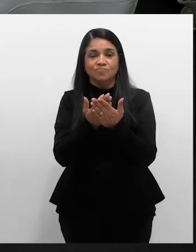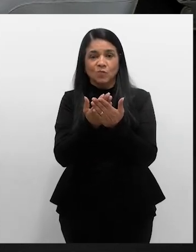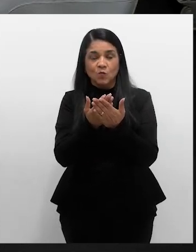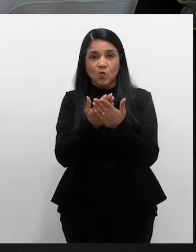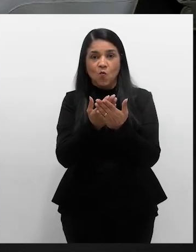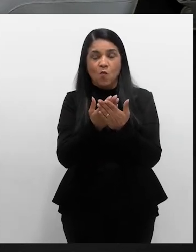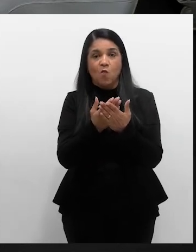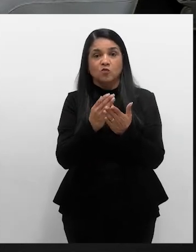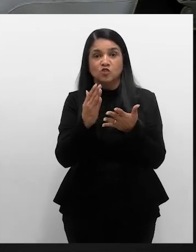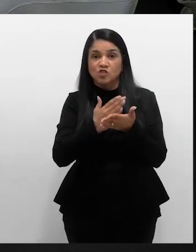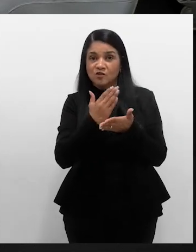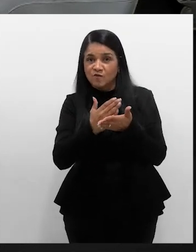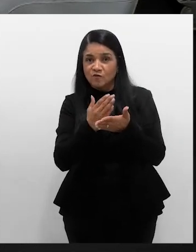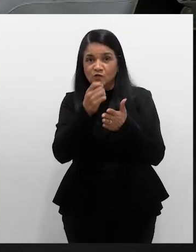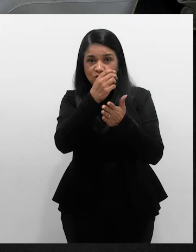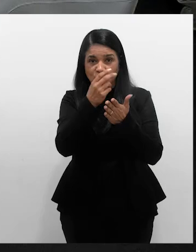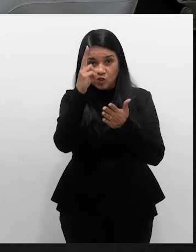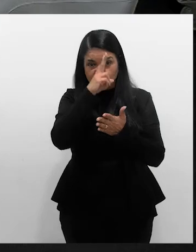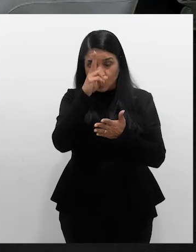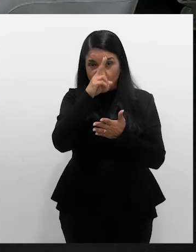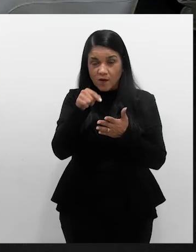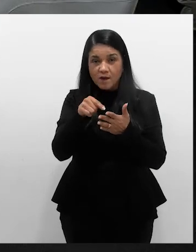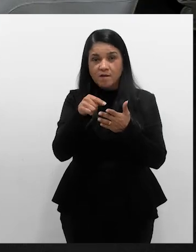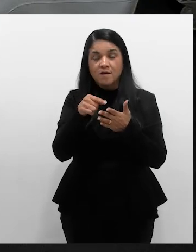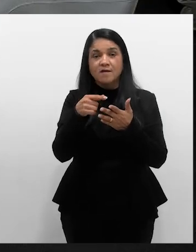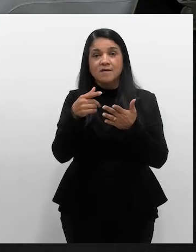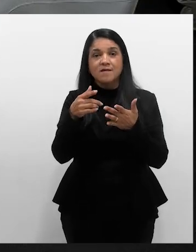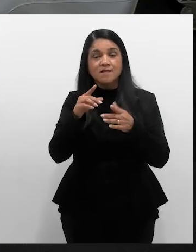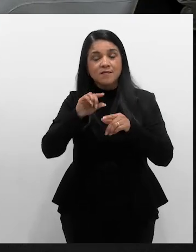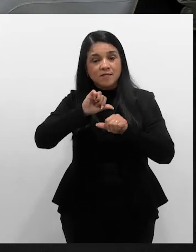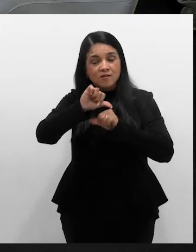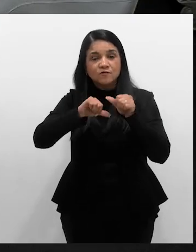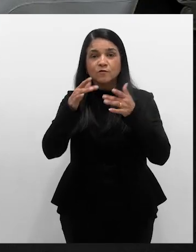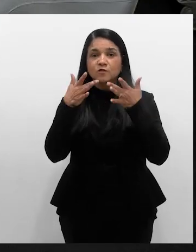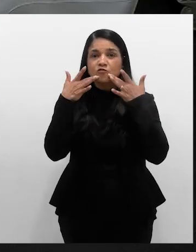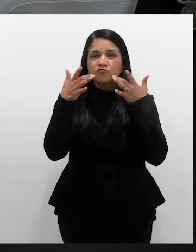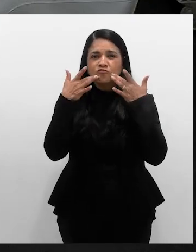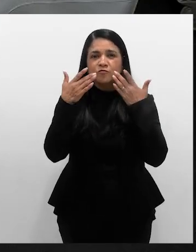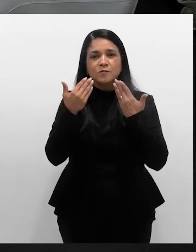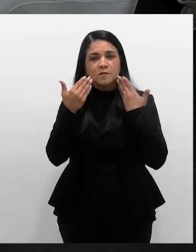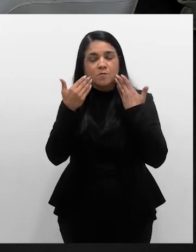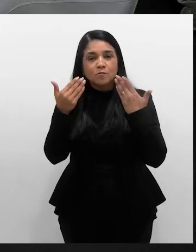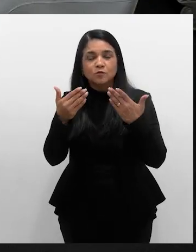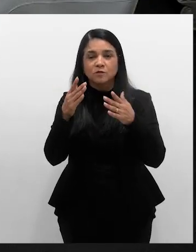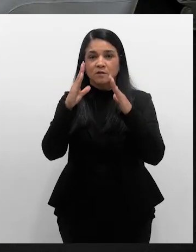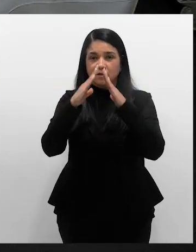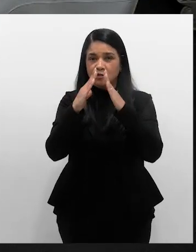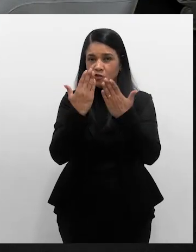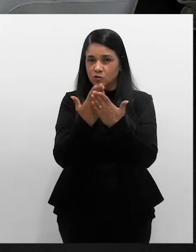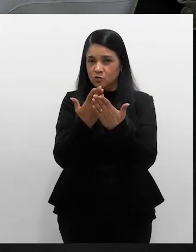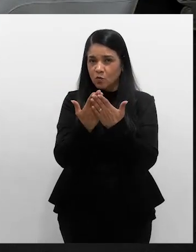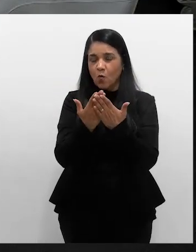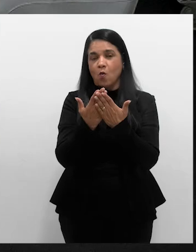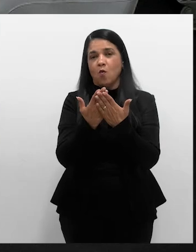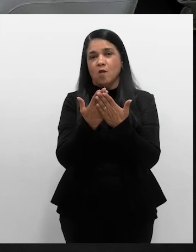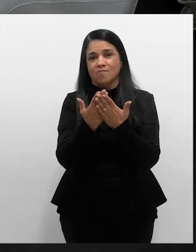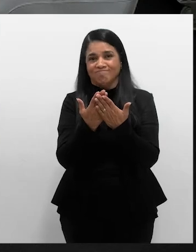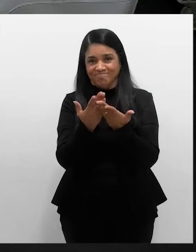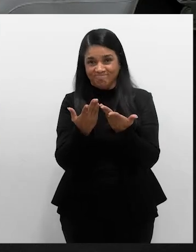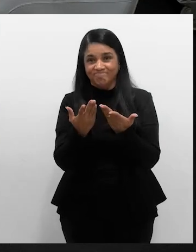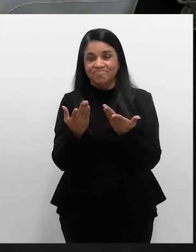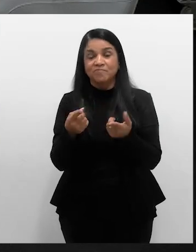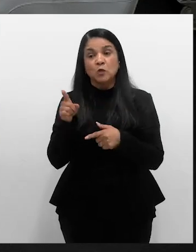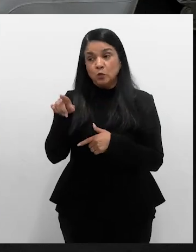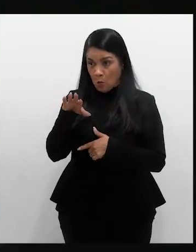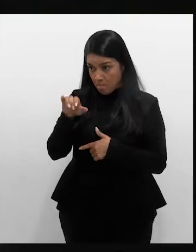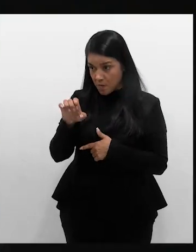da obra dele e faz leituras dramatizadas para levar para escolas, para instituições, enfim. Então, a literatura sempre muito presente. E a sua